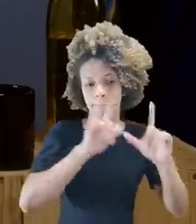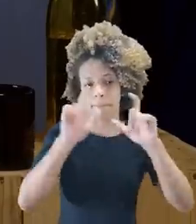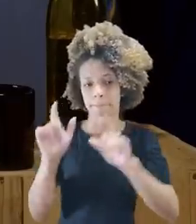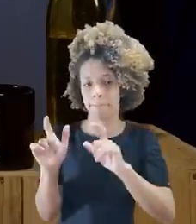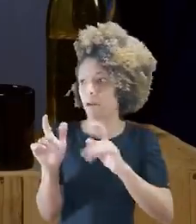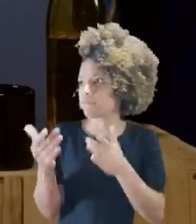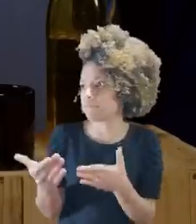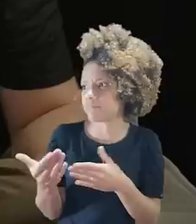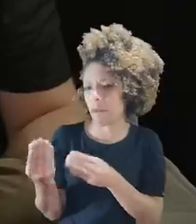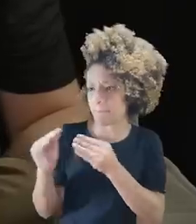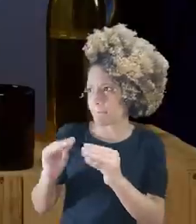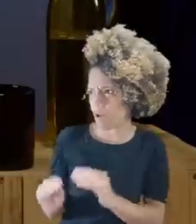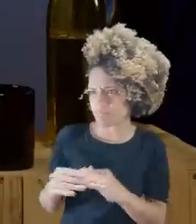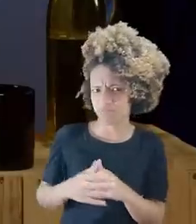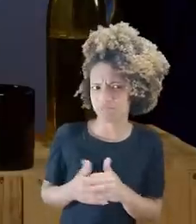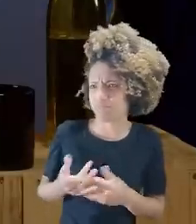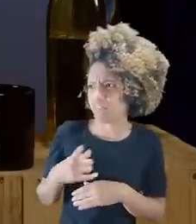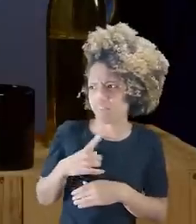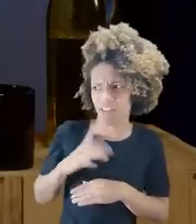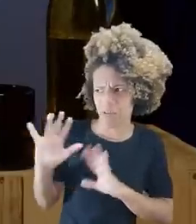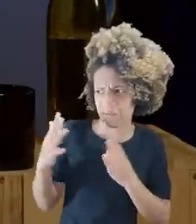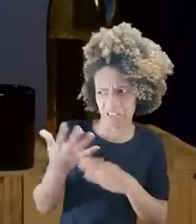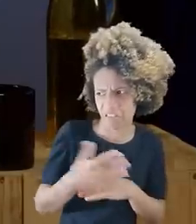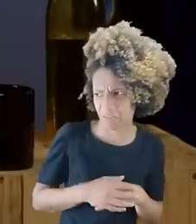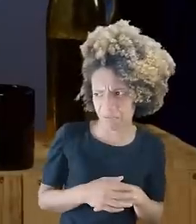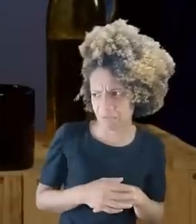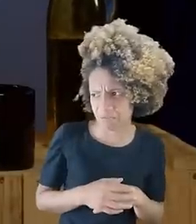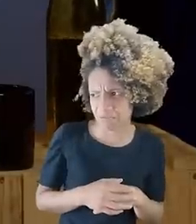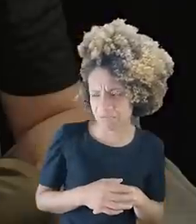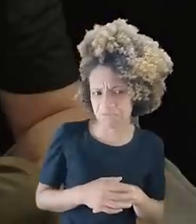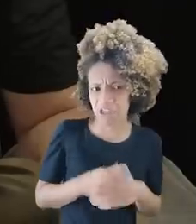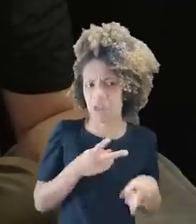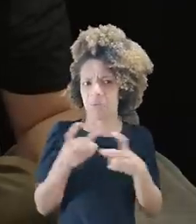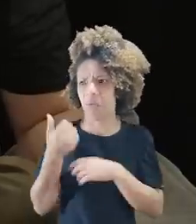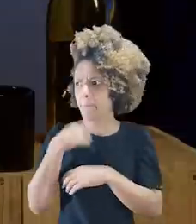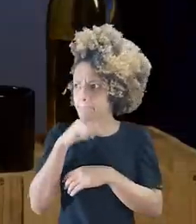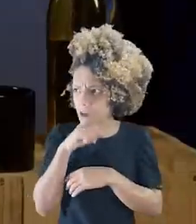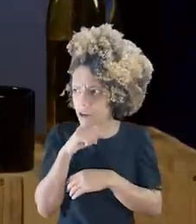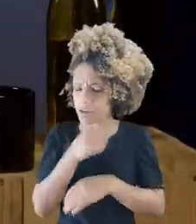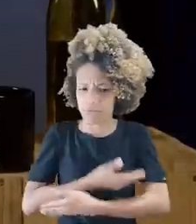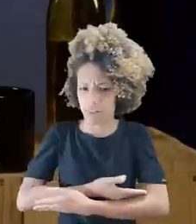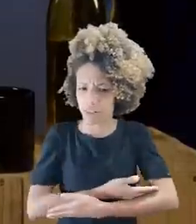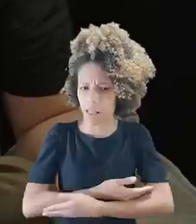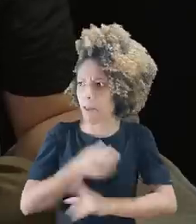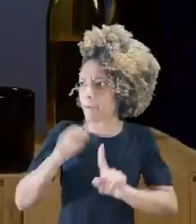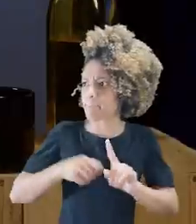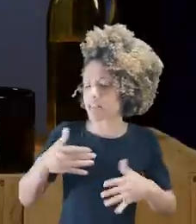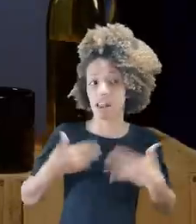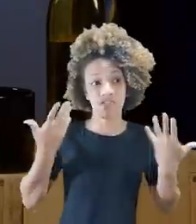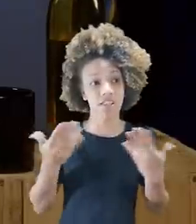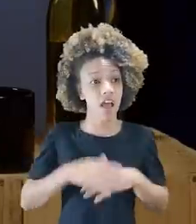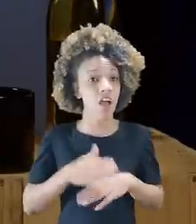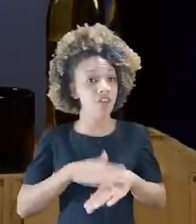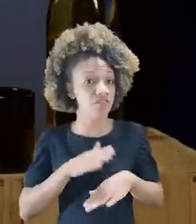a sede então eu eu oposto disso hoje eu procuro ter uma vida mais calma eu já vivi aquilo então eu sei quando